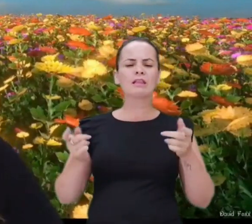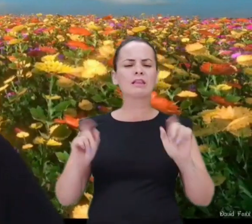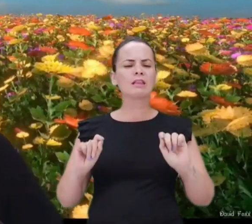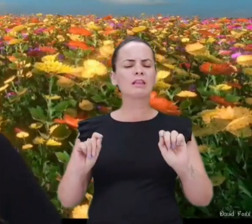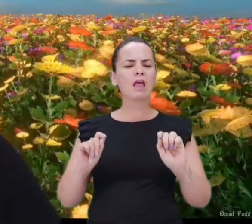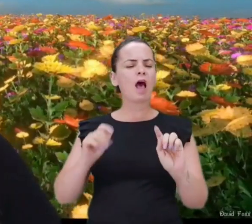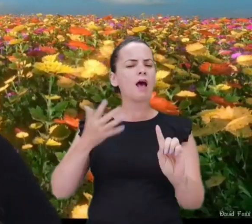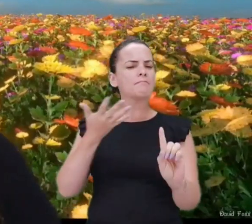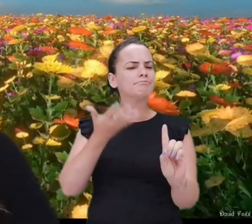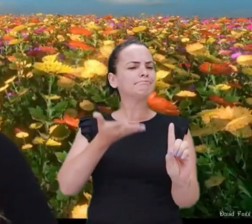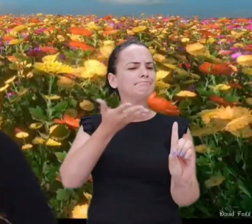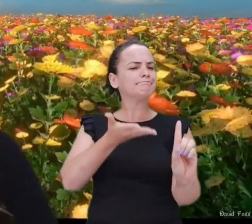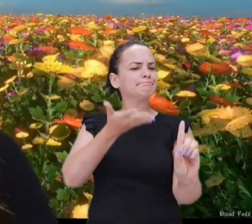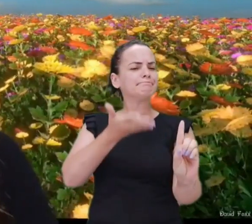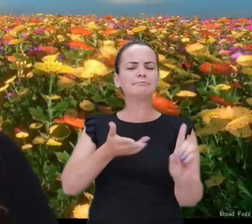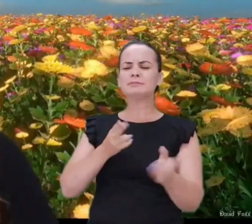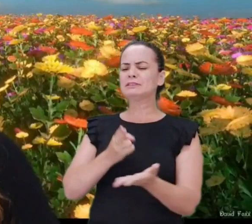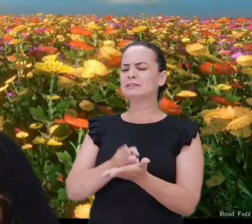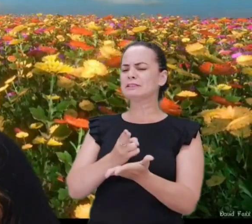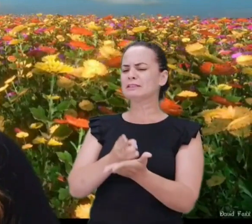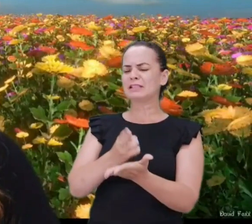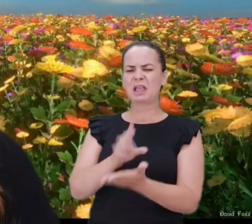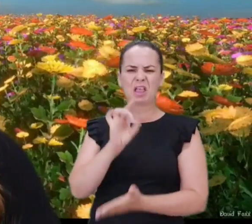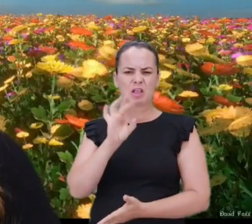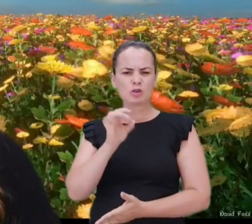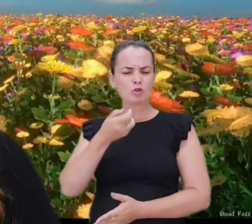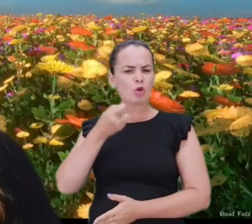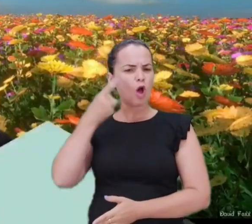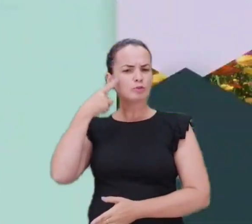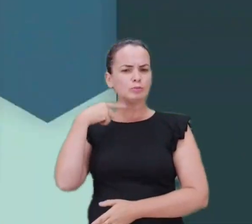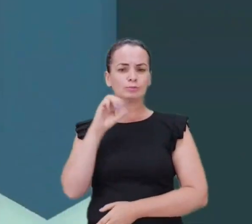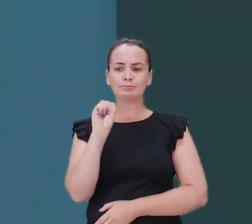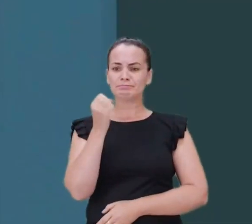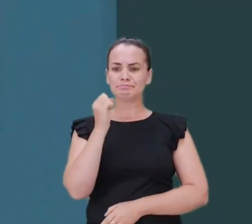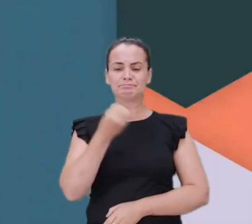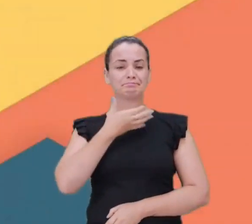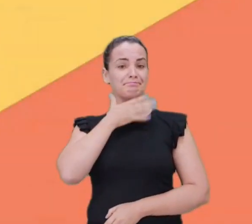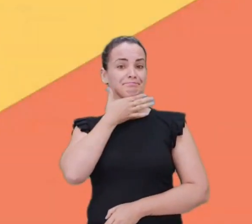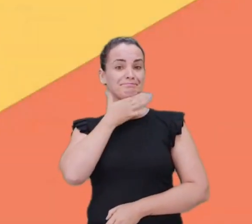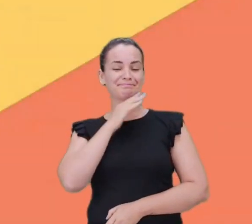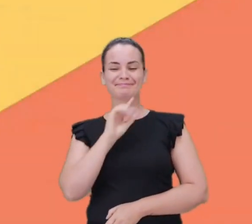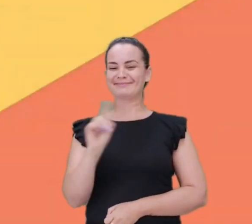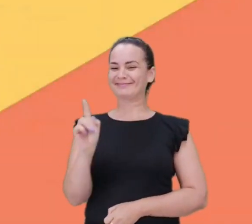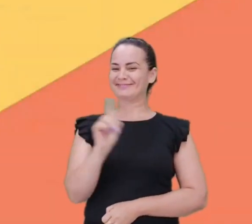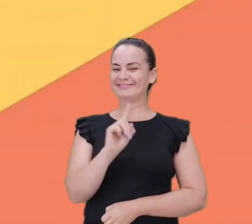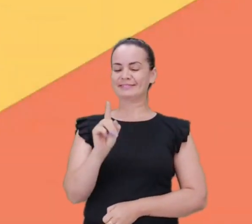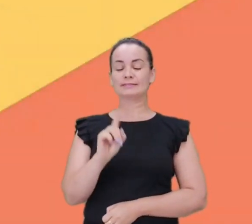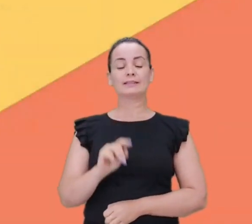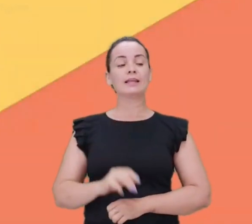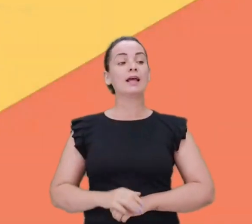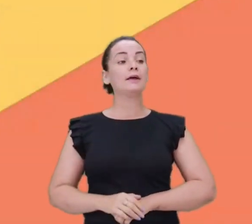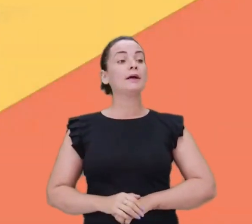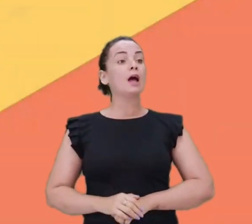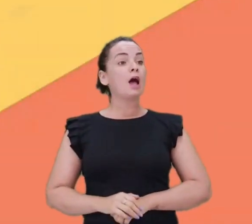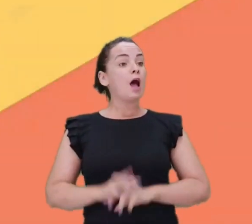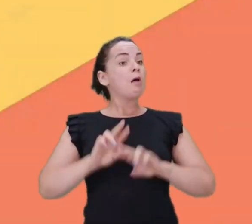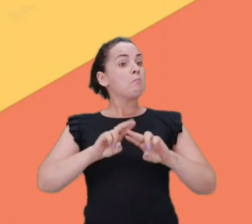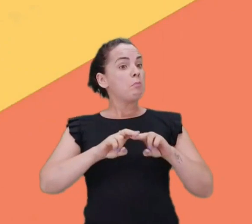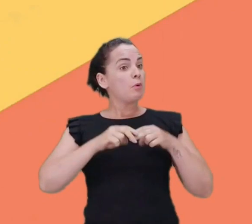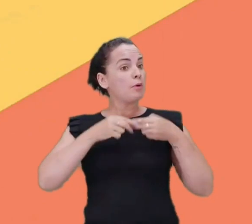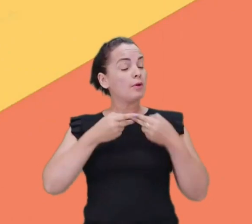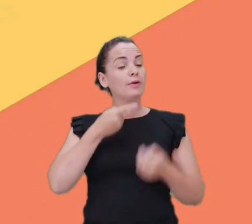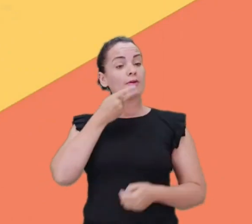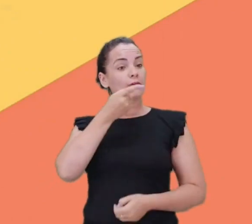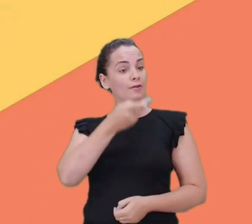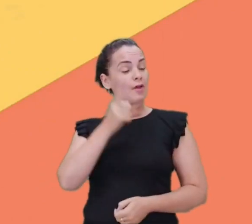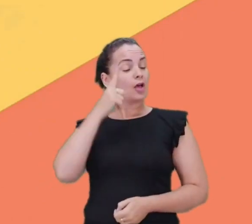as mulheres sempre e não apenas no dia 8 de março. Ah, então é por isso que você está falando do